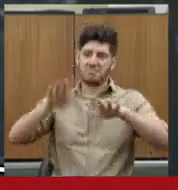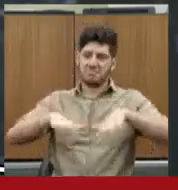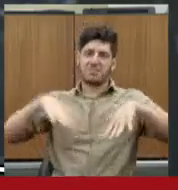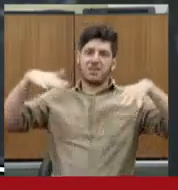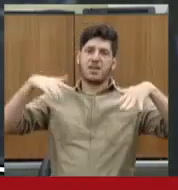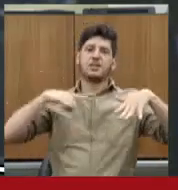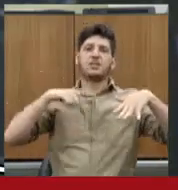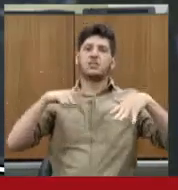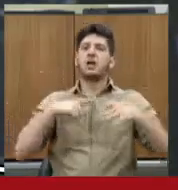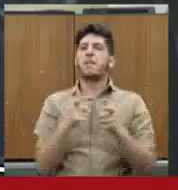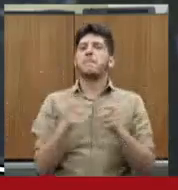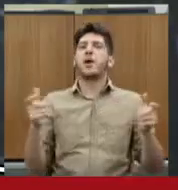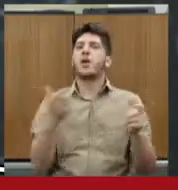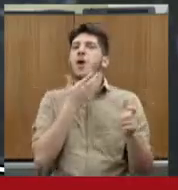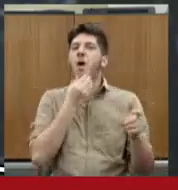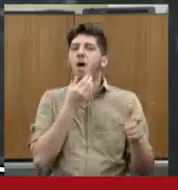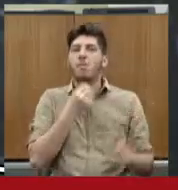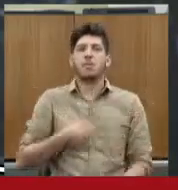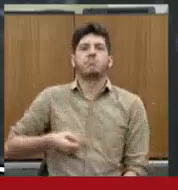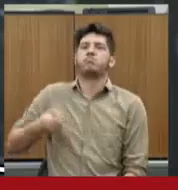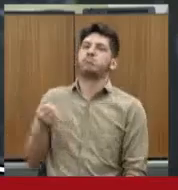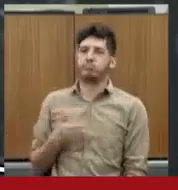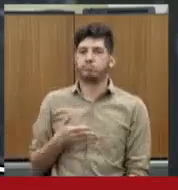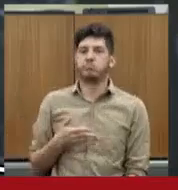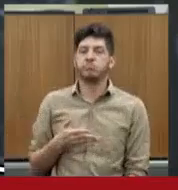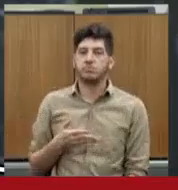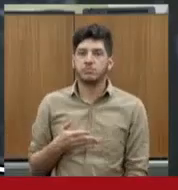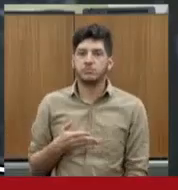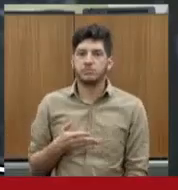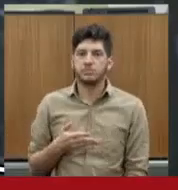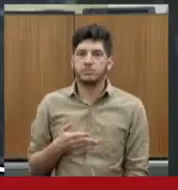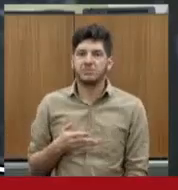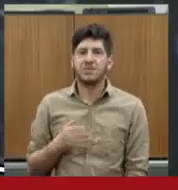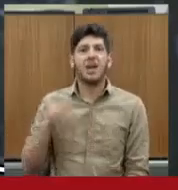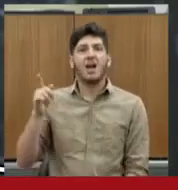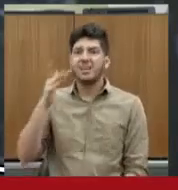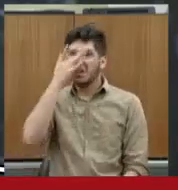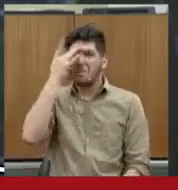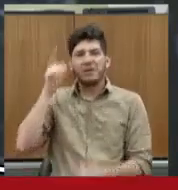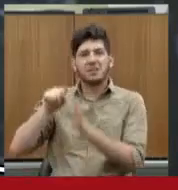homens medíocres. Tá. É um infeliz esse historiador.